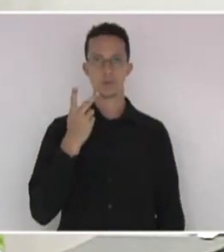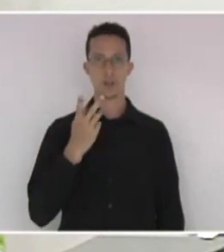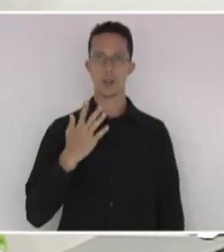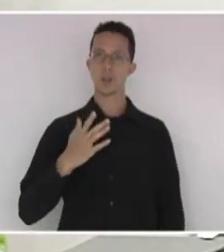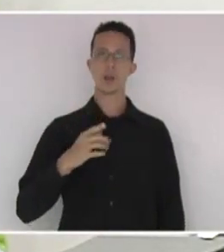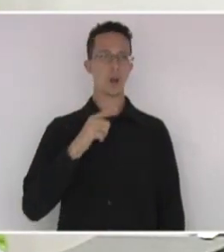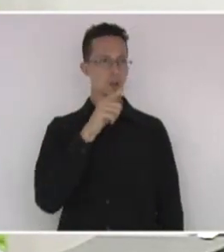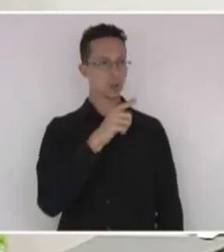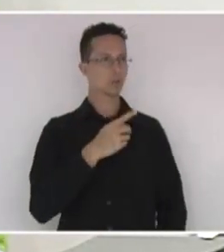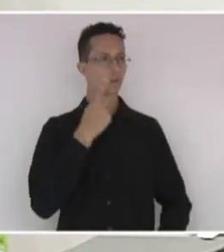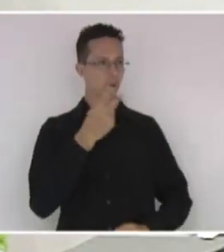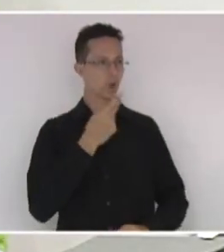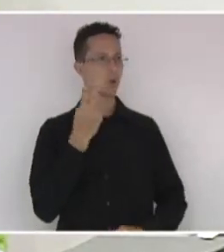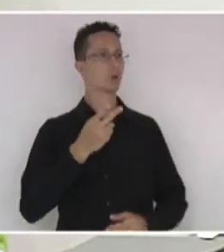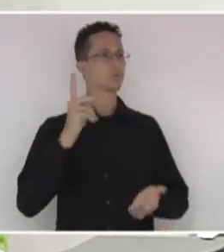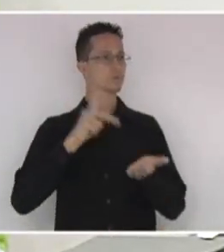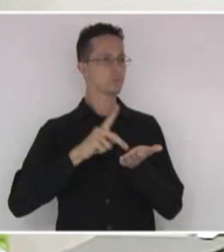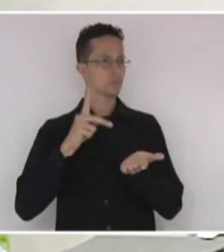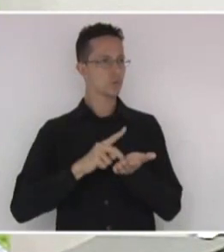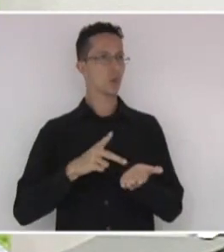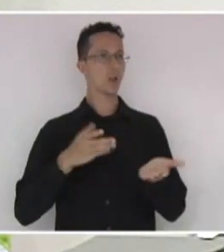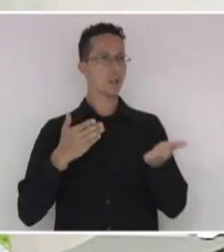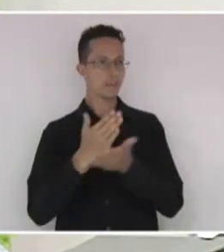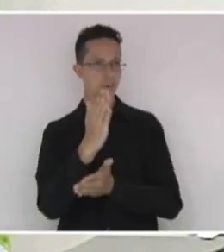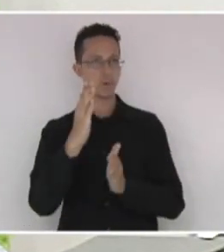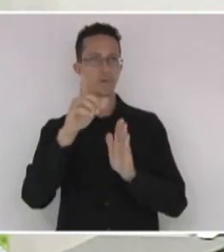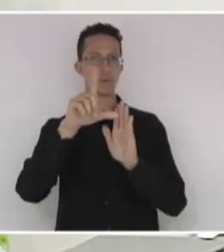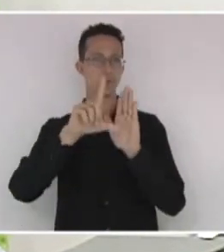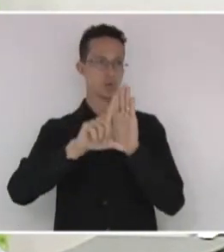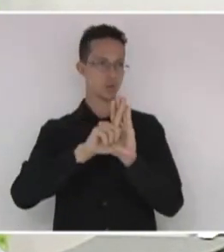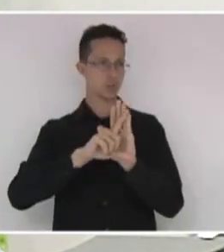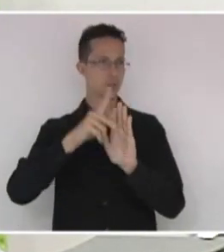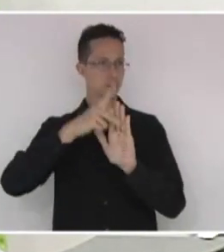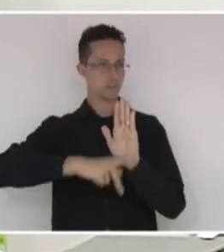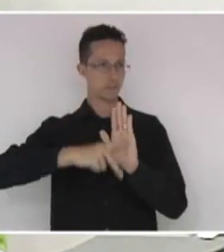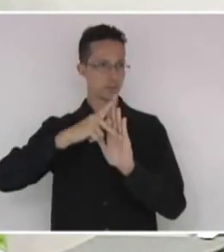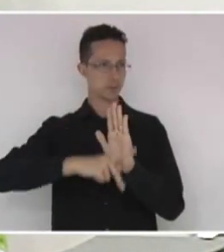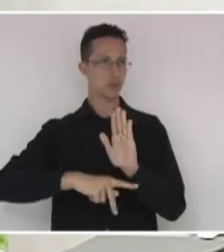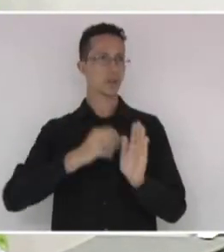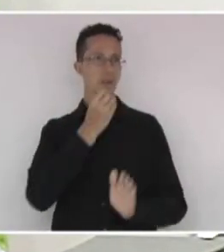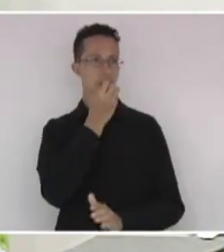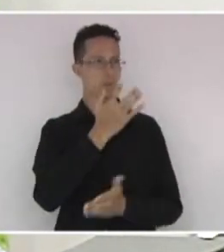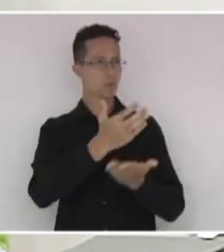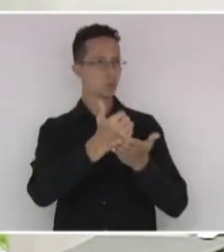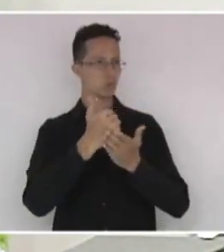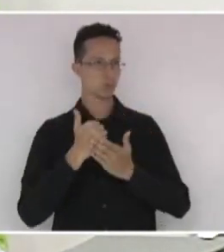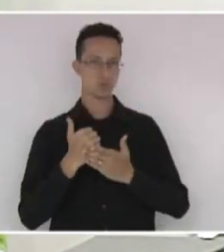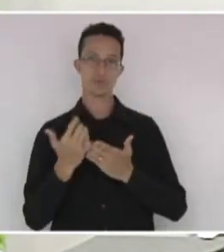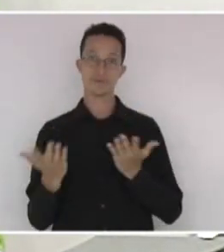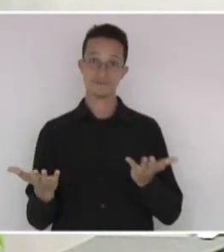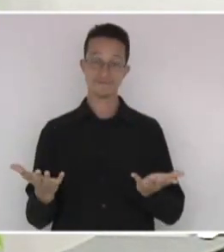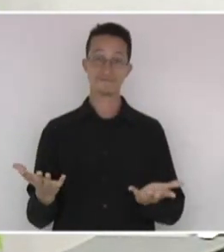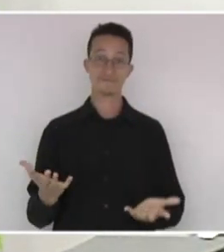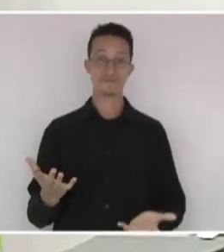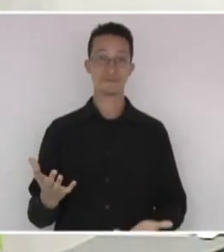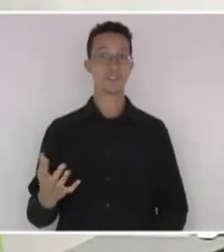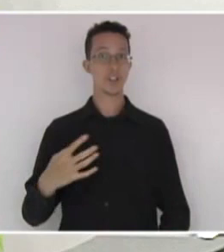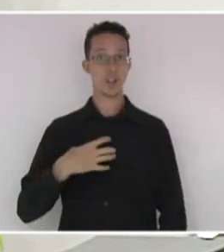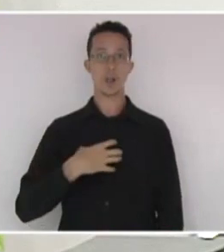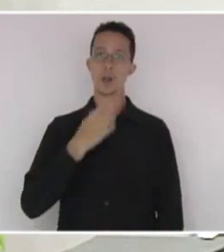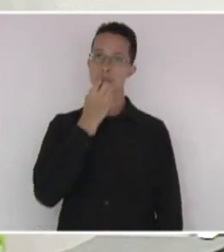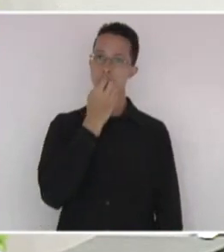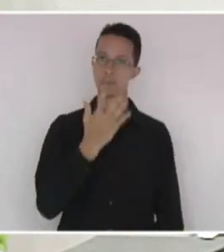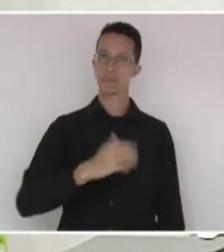aprovou aquele projeto de lei que beneficiou esse, que beneficiou... Isso, deputado Silvio, é a nossa adrenalina, é nosso